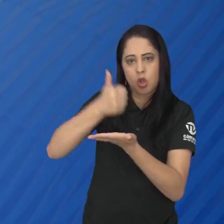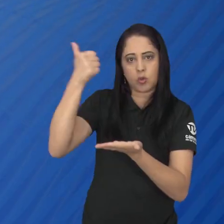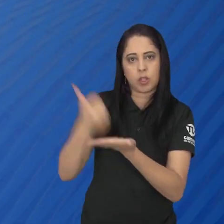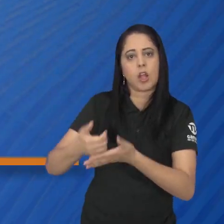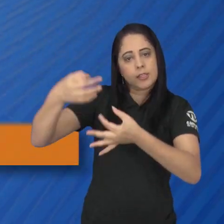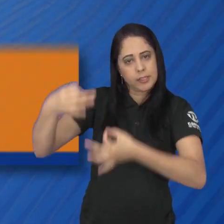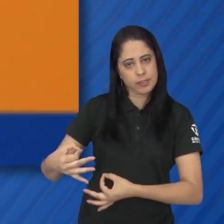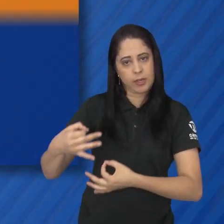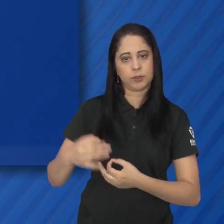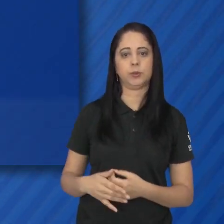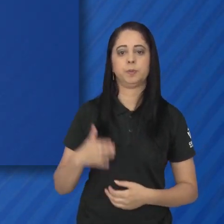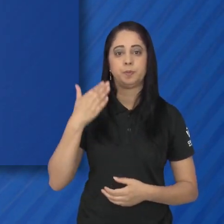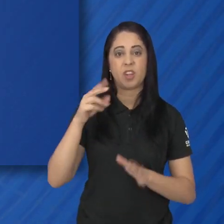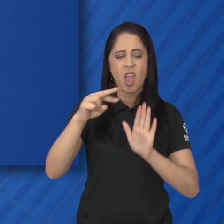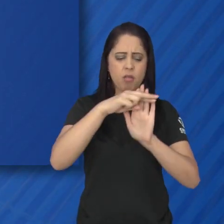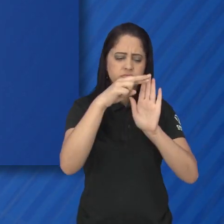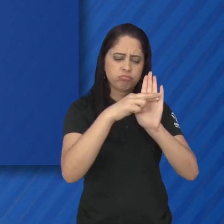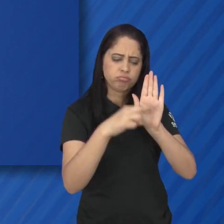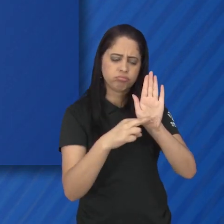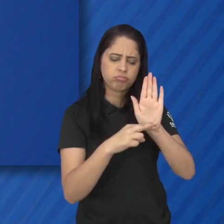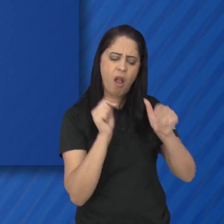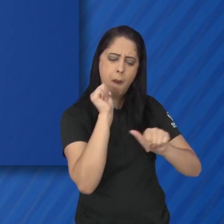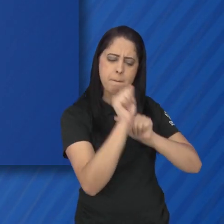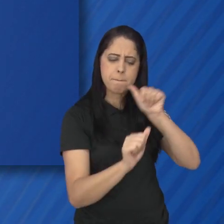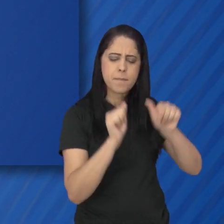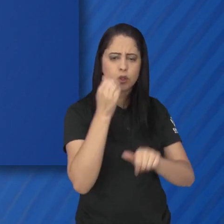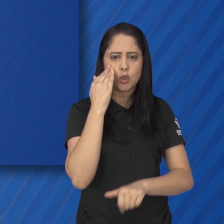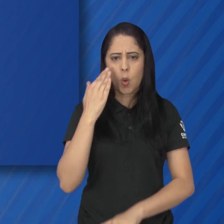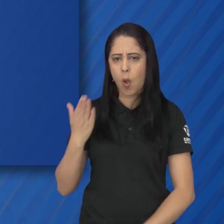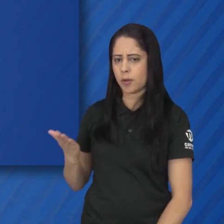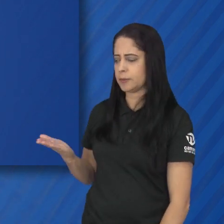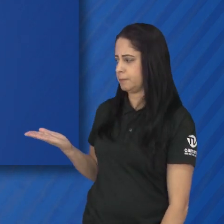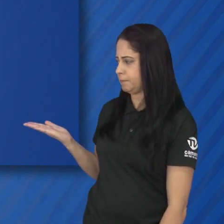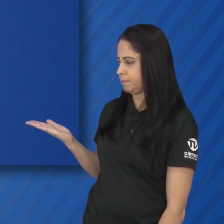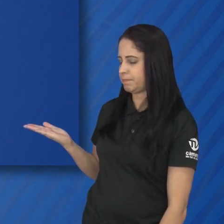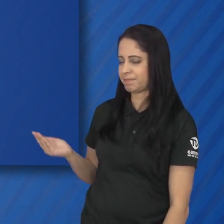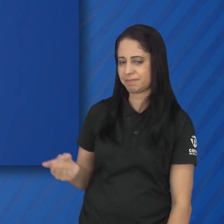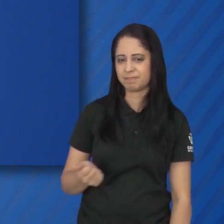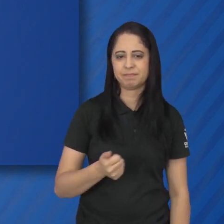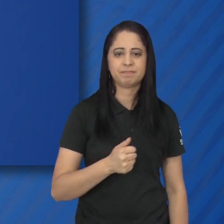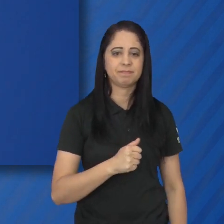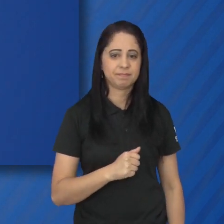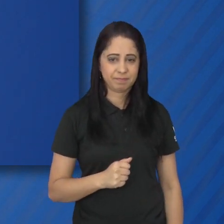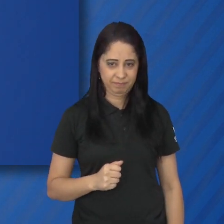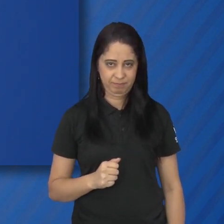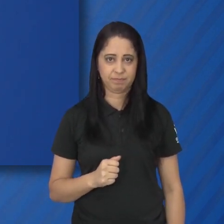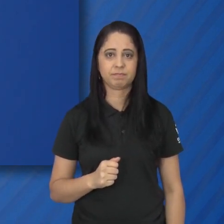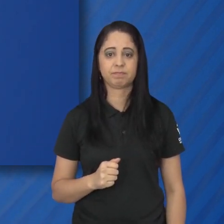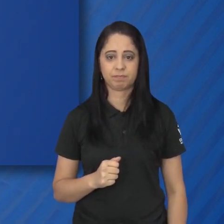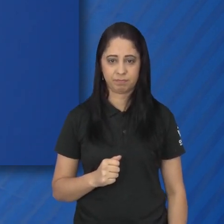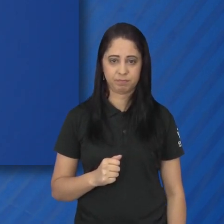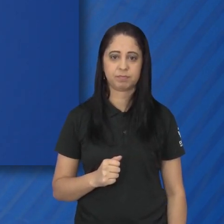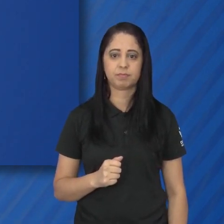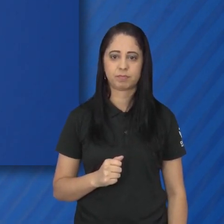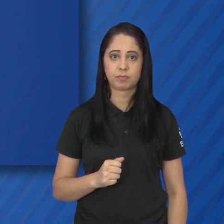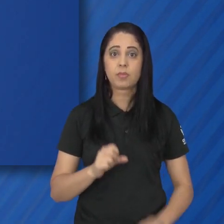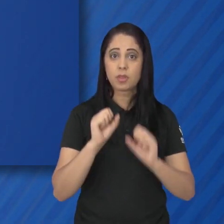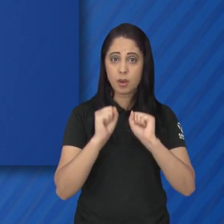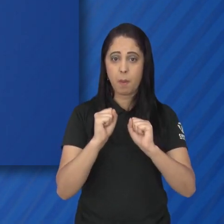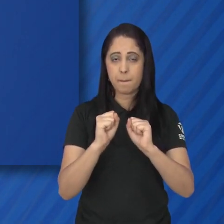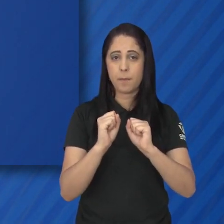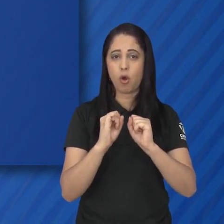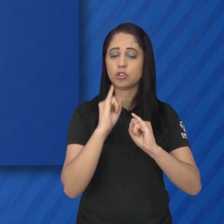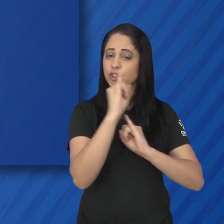imparciais. Ela apresenta uma série de mudanças, como a digitalização de contratações que serão realizadas por meio eletrônico,